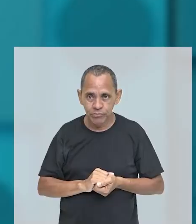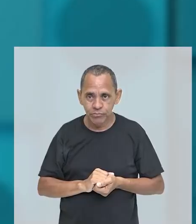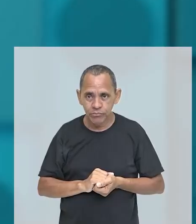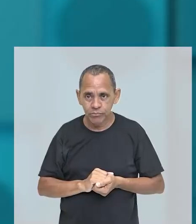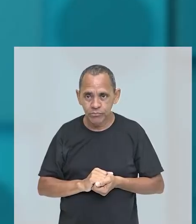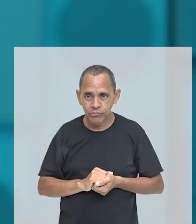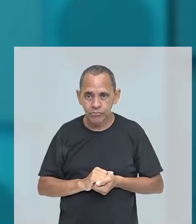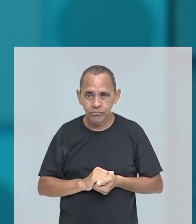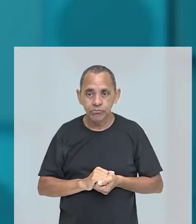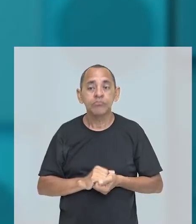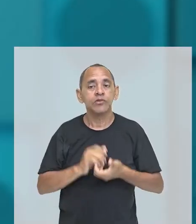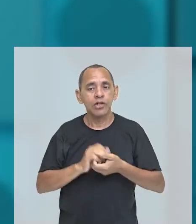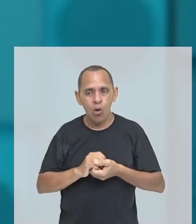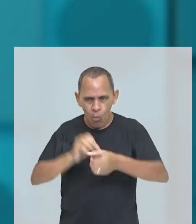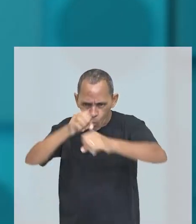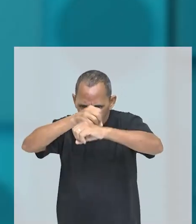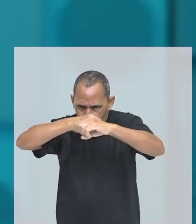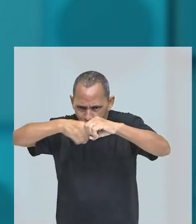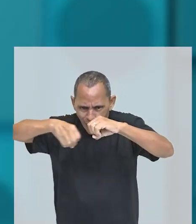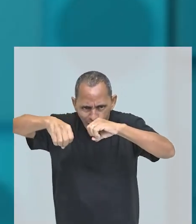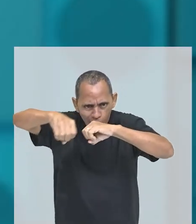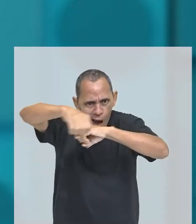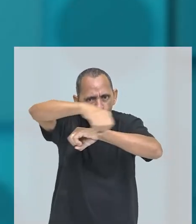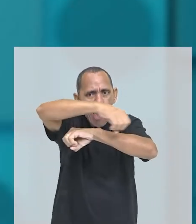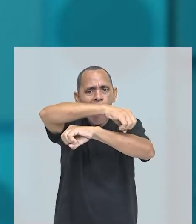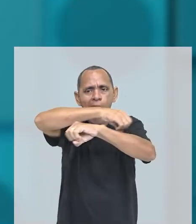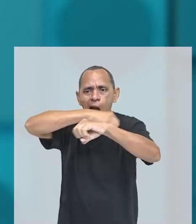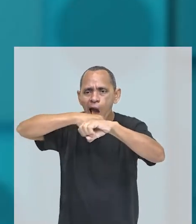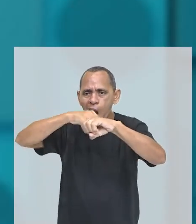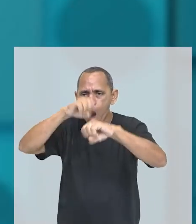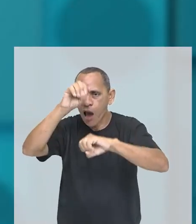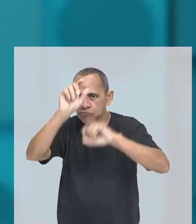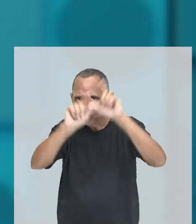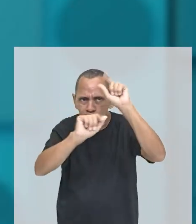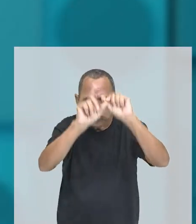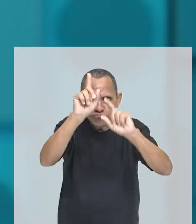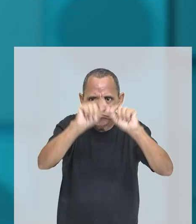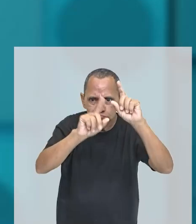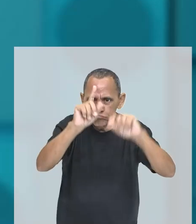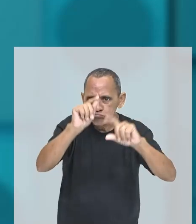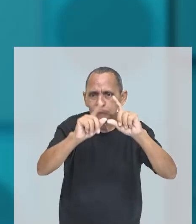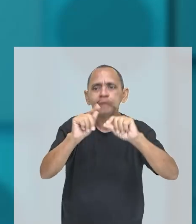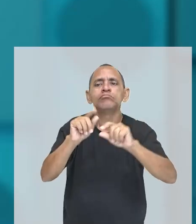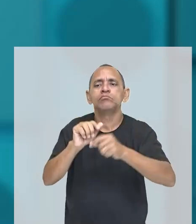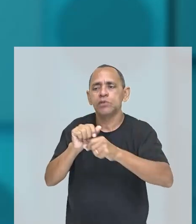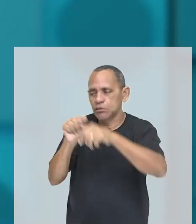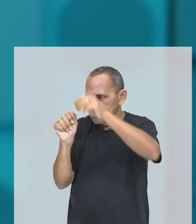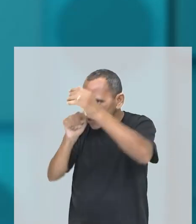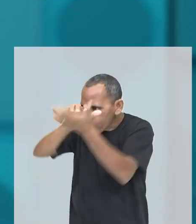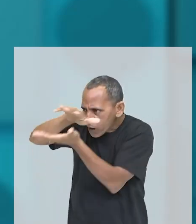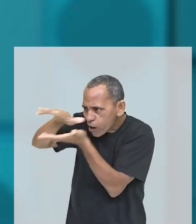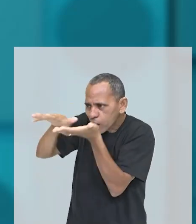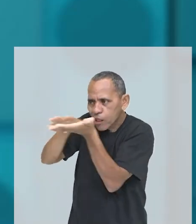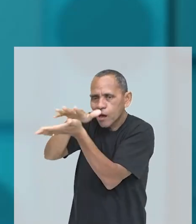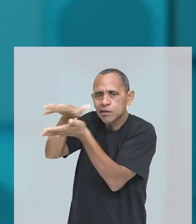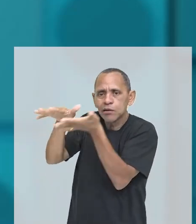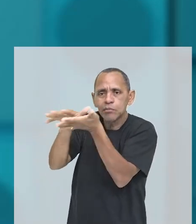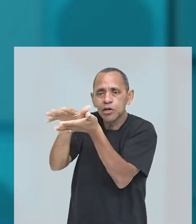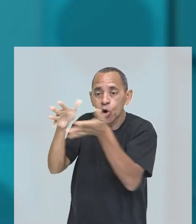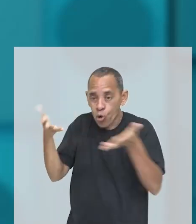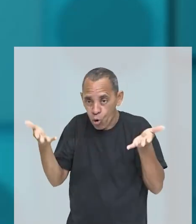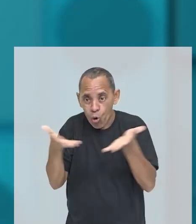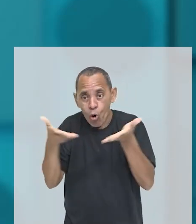que nós vemos, planetas, estrelas, tudo que nós conseguimos ver, galáxias, né? A gente tem hoje